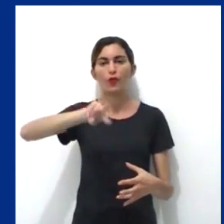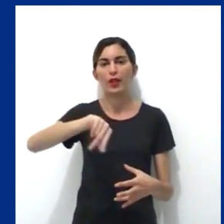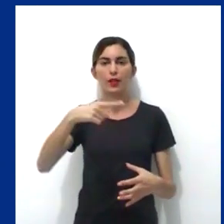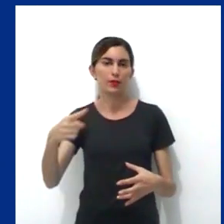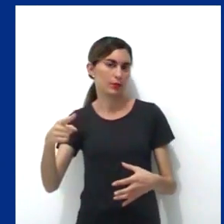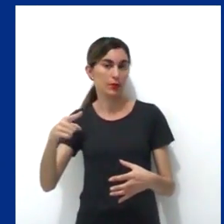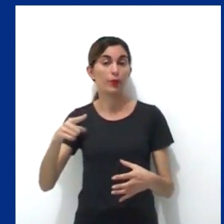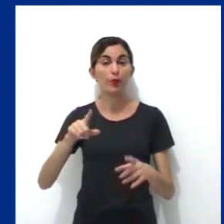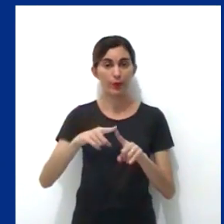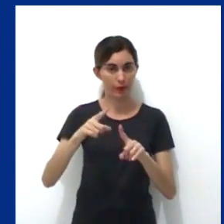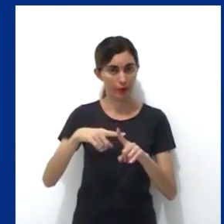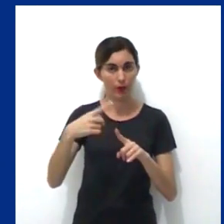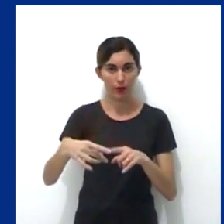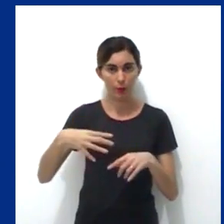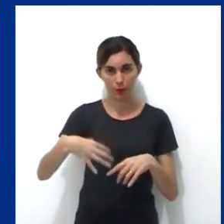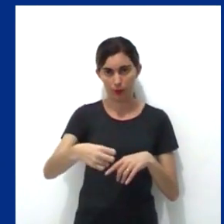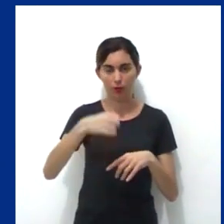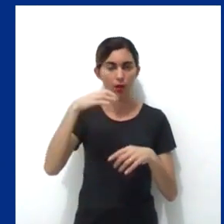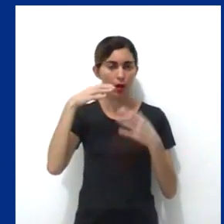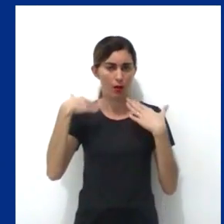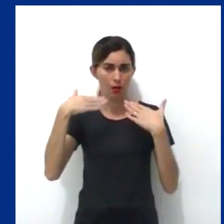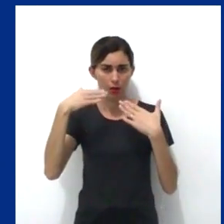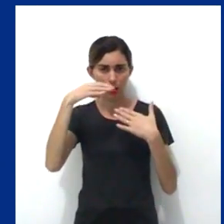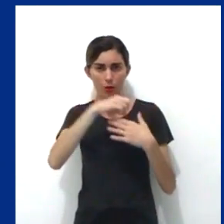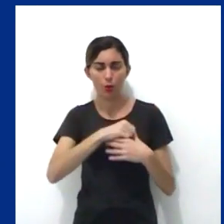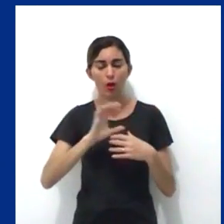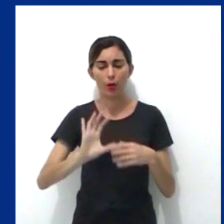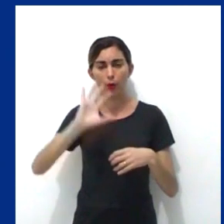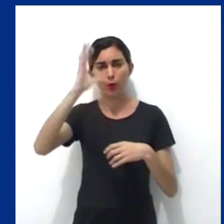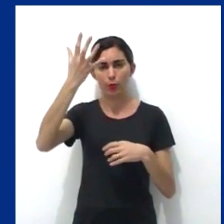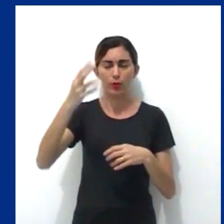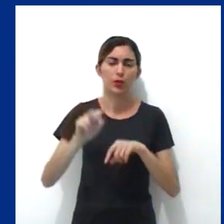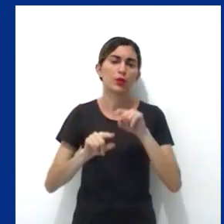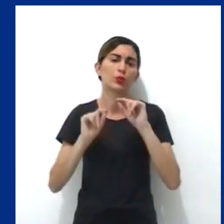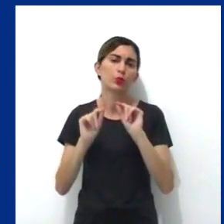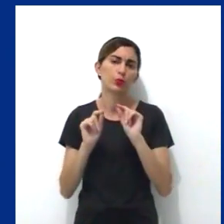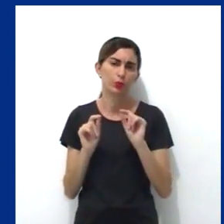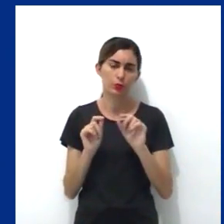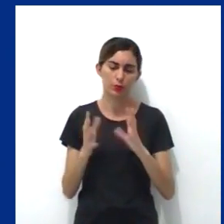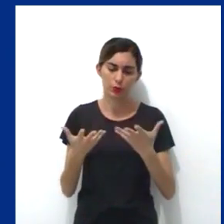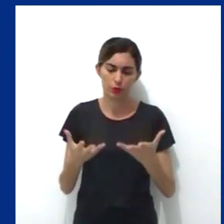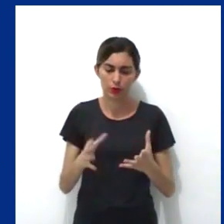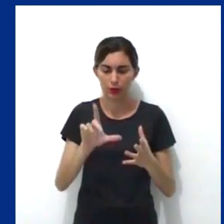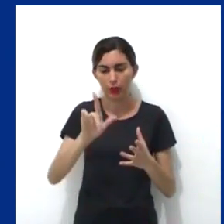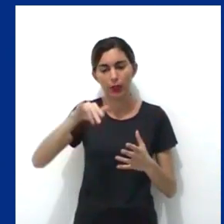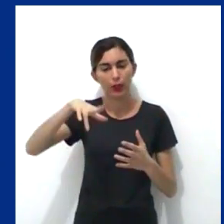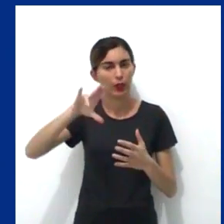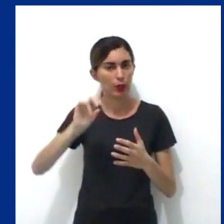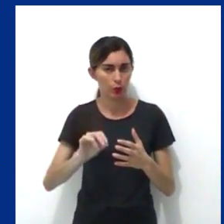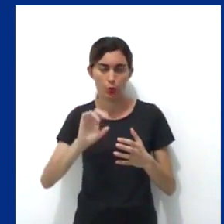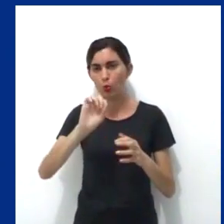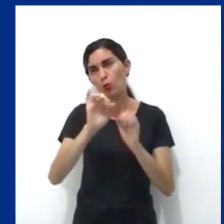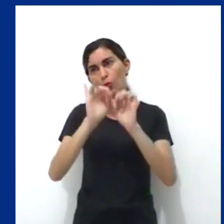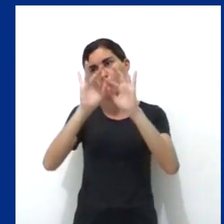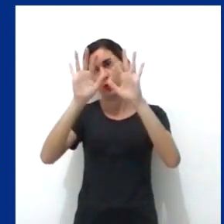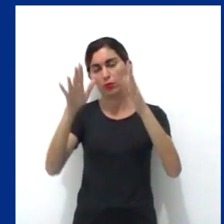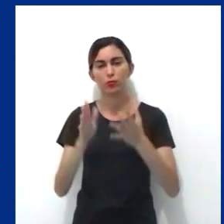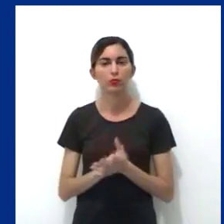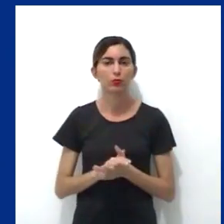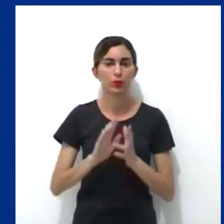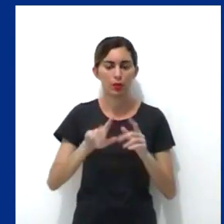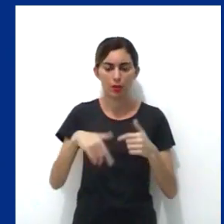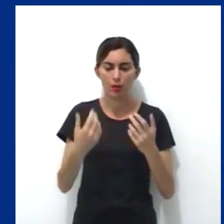para cozinhar. Então, no momento que essa água estiver fervendo, o calor está passando da panela para o líquido através